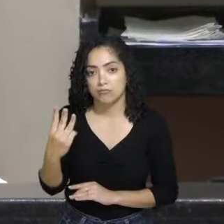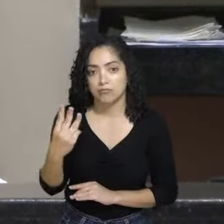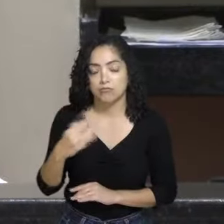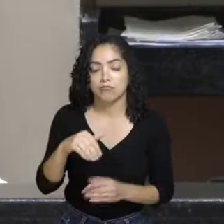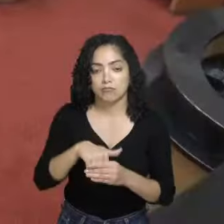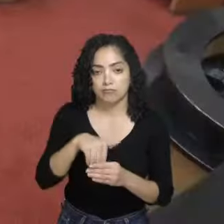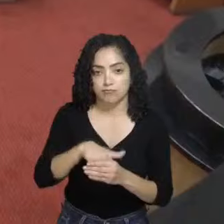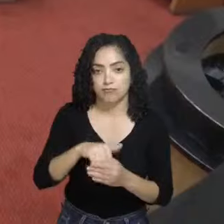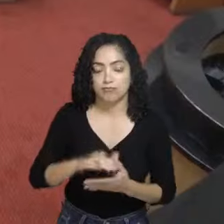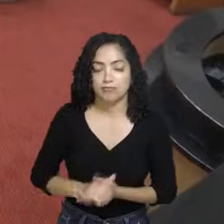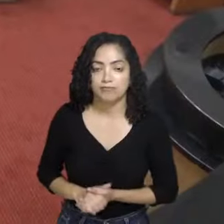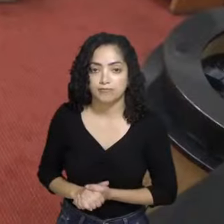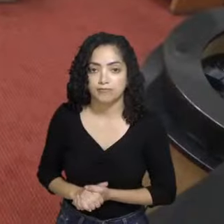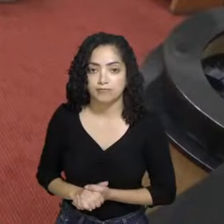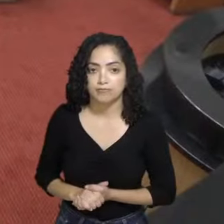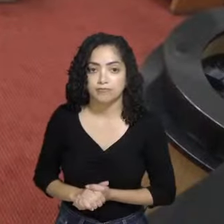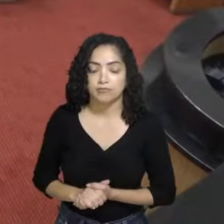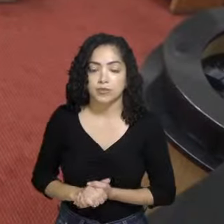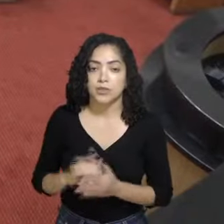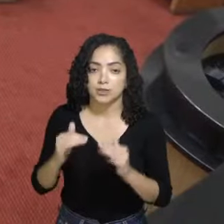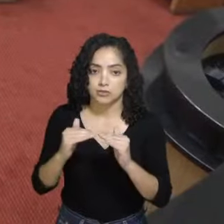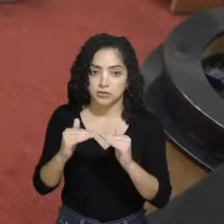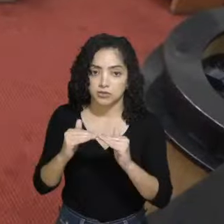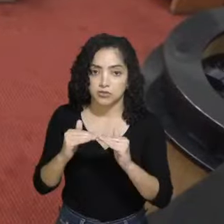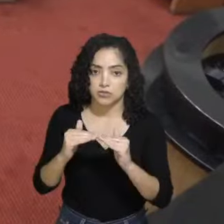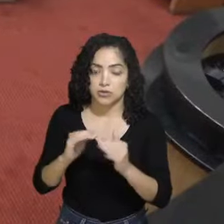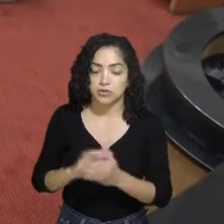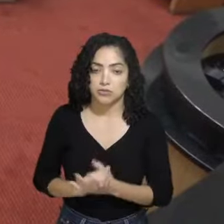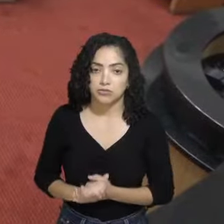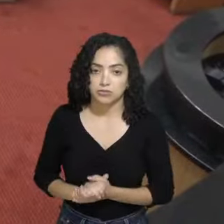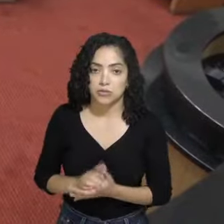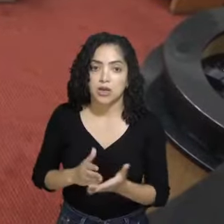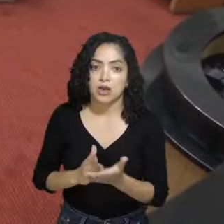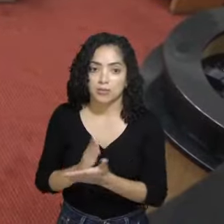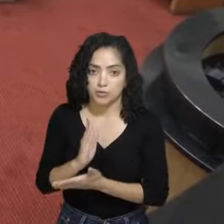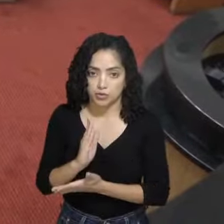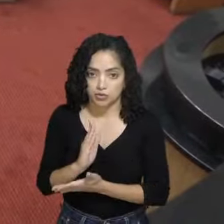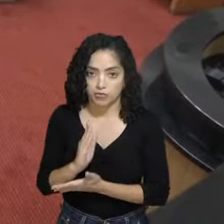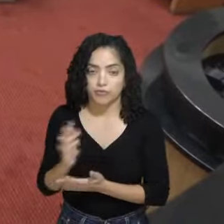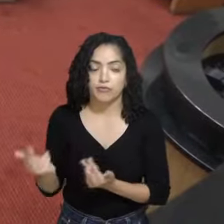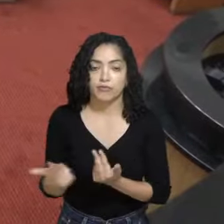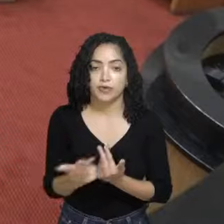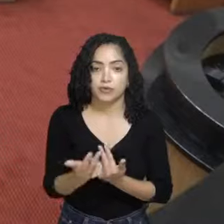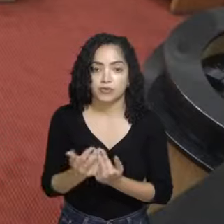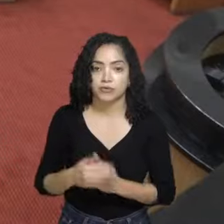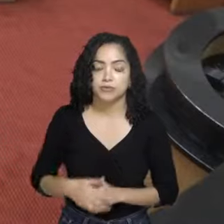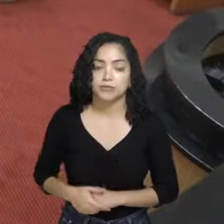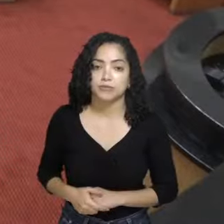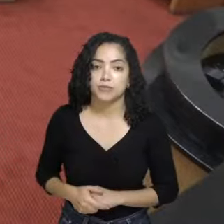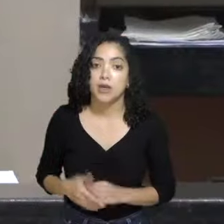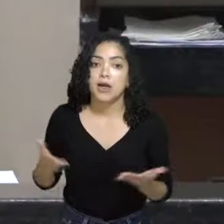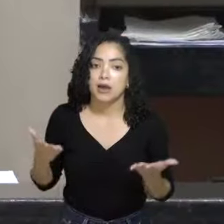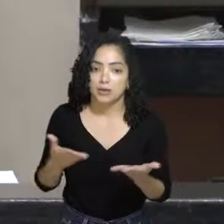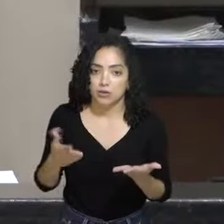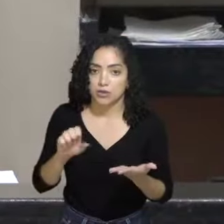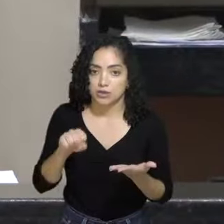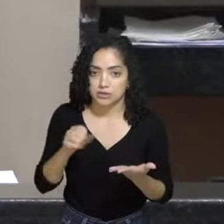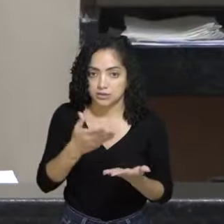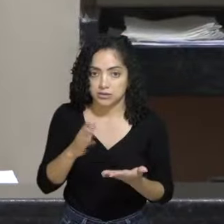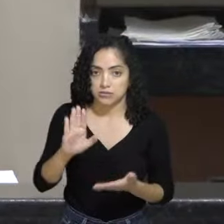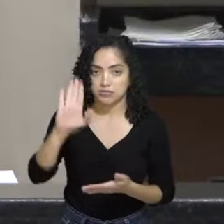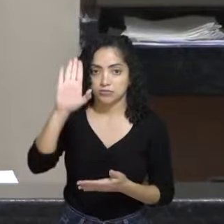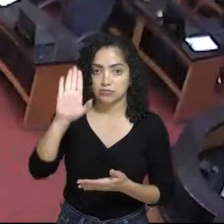votação. Deputados que aprovam, permaneçam como se encontram. Aprovado por unanimidade. Agora sim, ouço pela ordem o